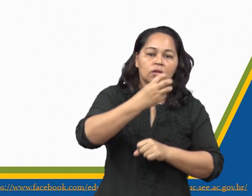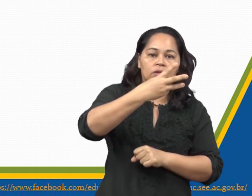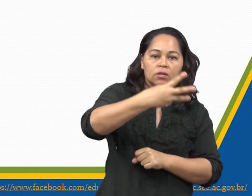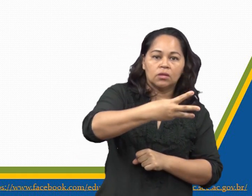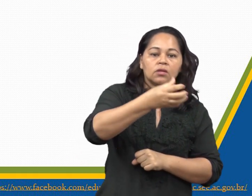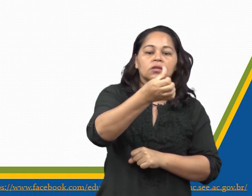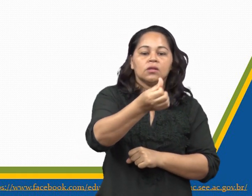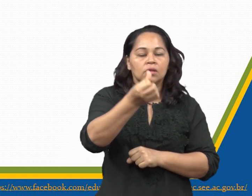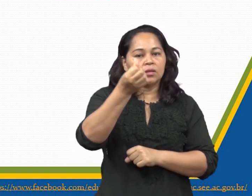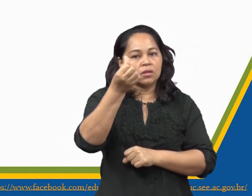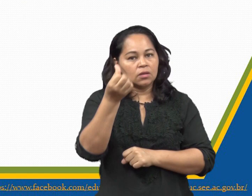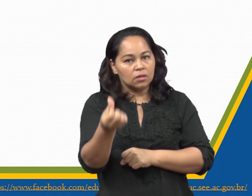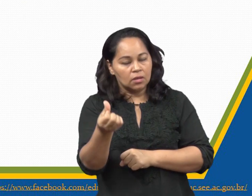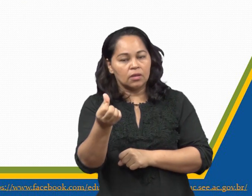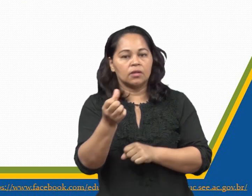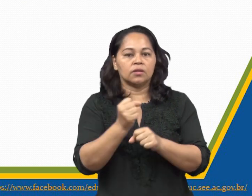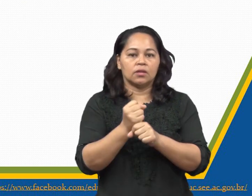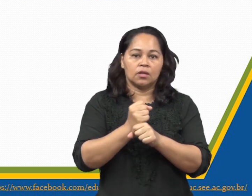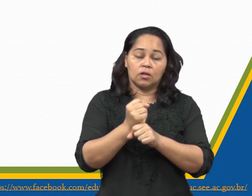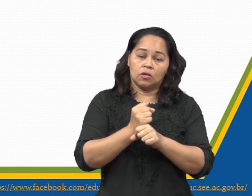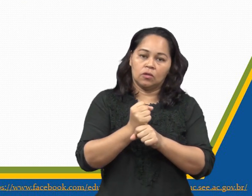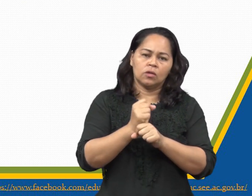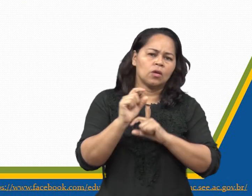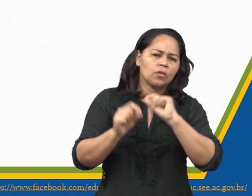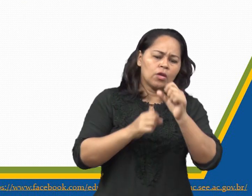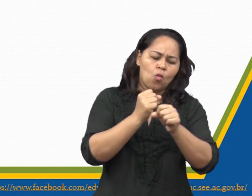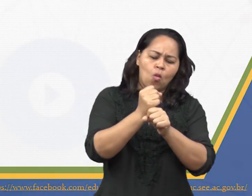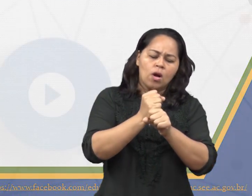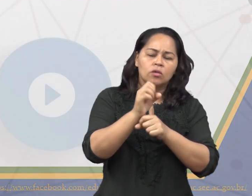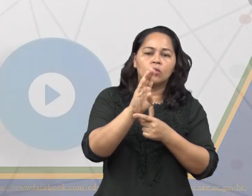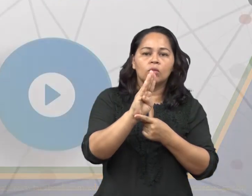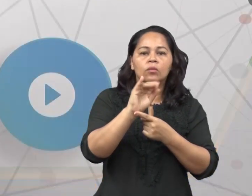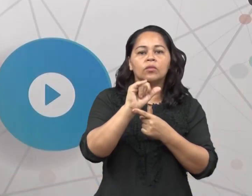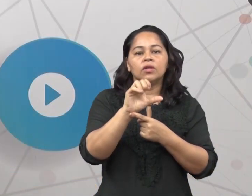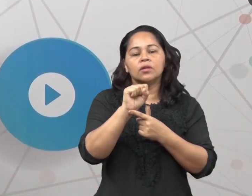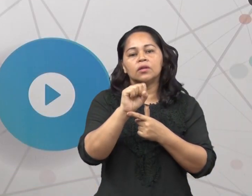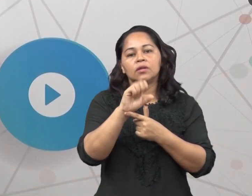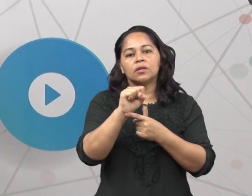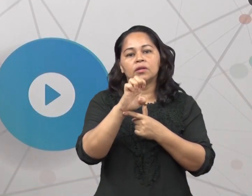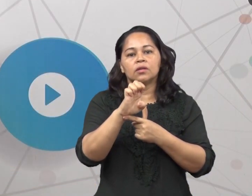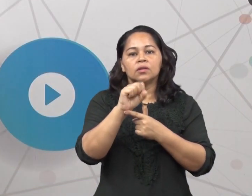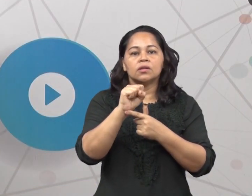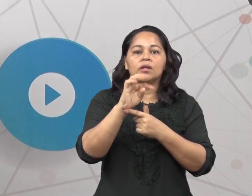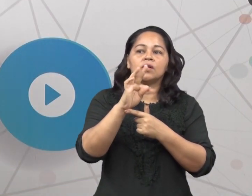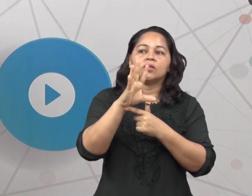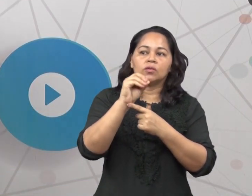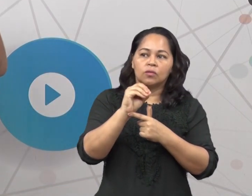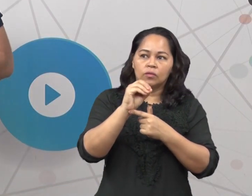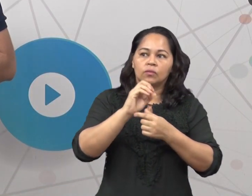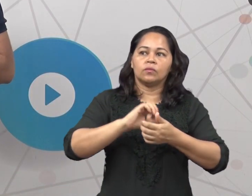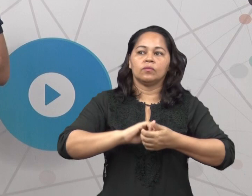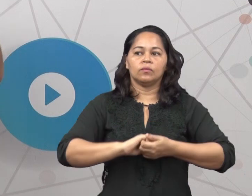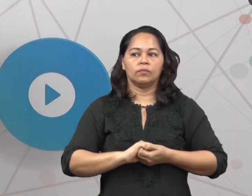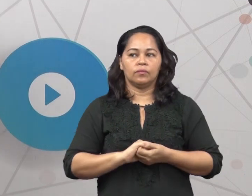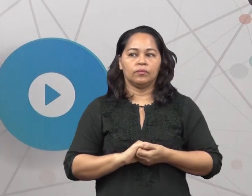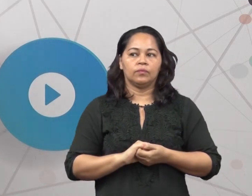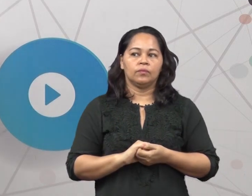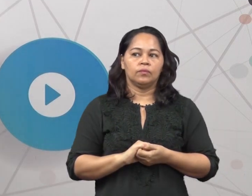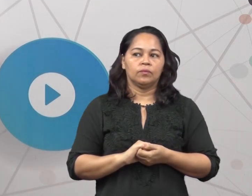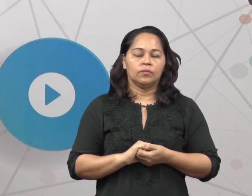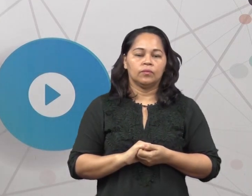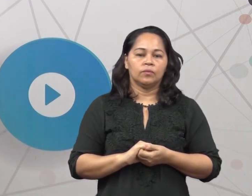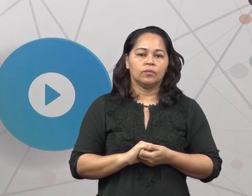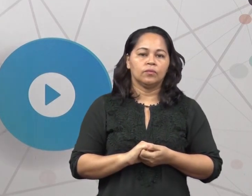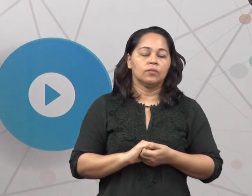366 dias, que é o ano bissexto. O que a Terra faz? Ó? Quando a Terra dá a volta todinha, uma